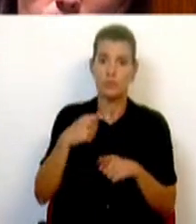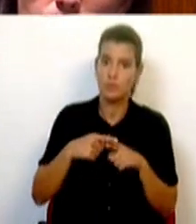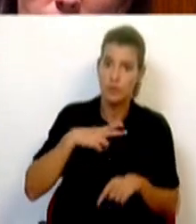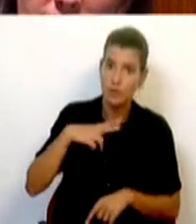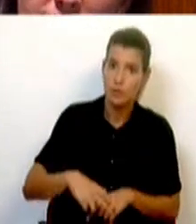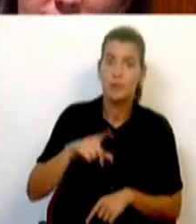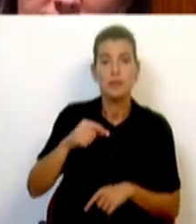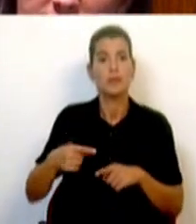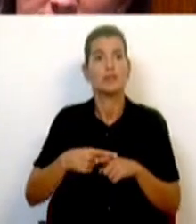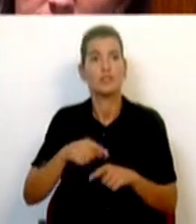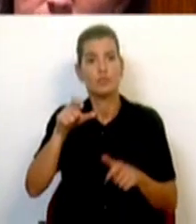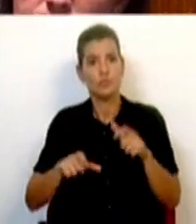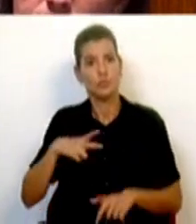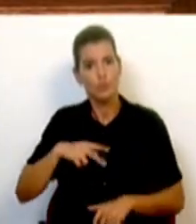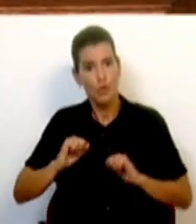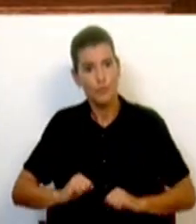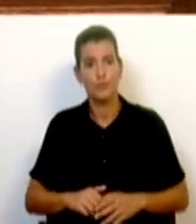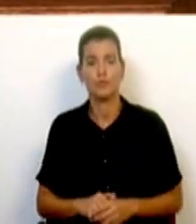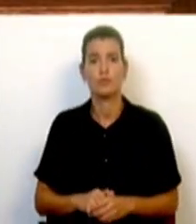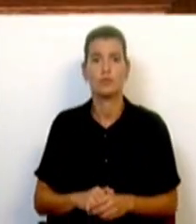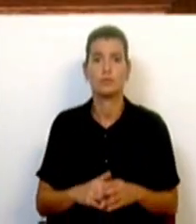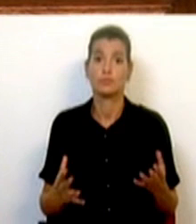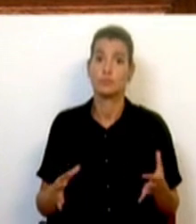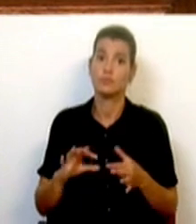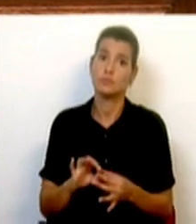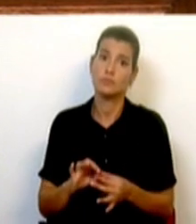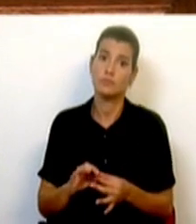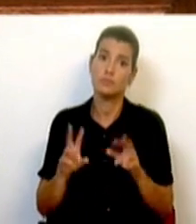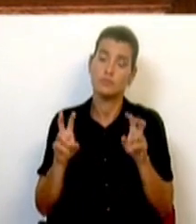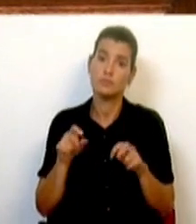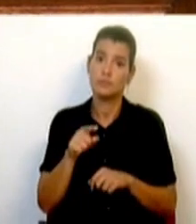Portugal e o interesse dos portugueses. Relativamente à